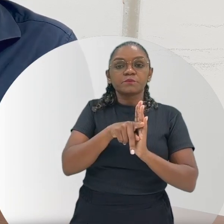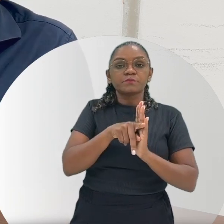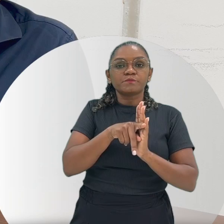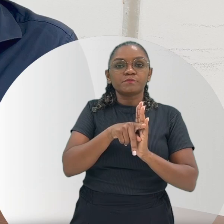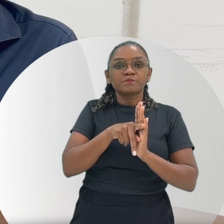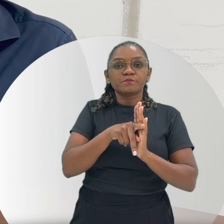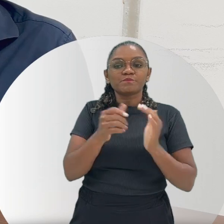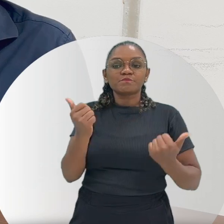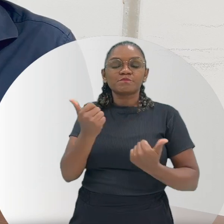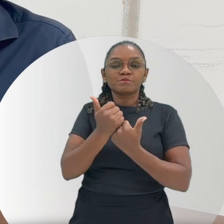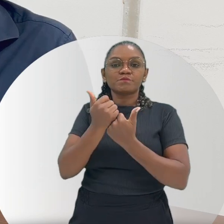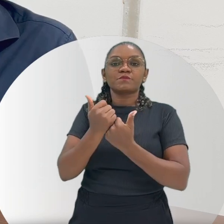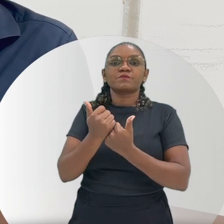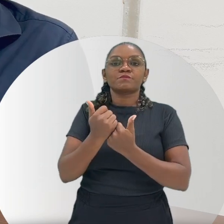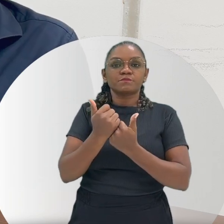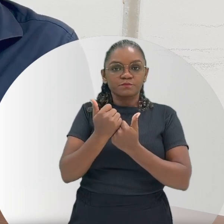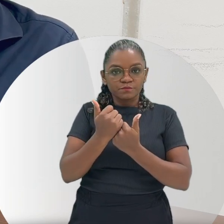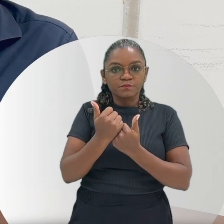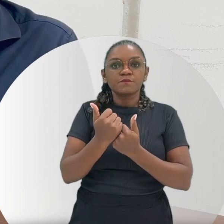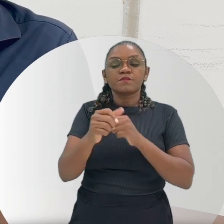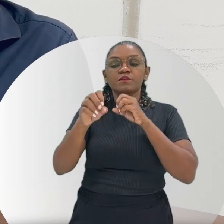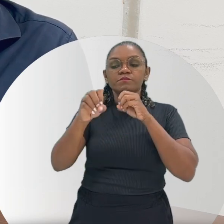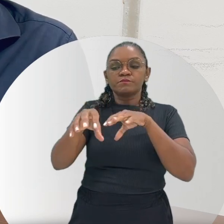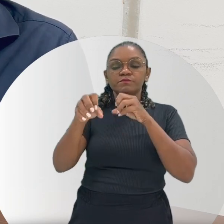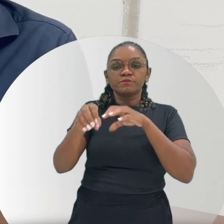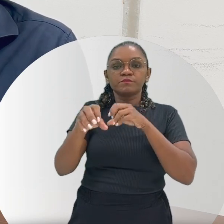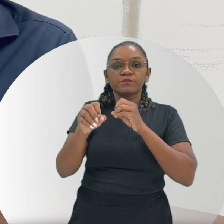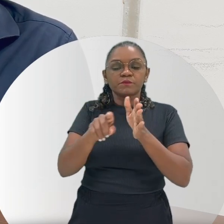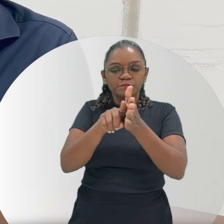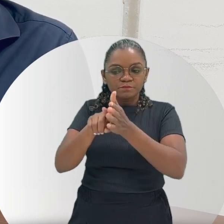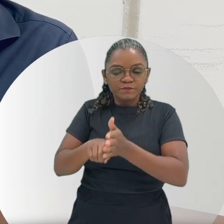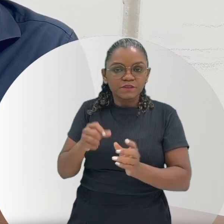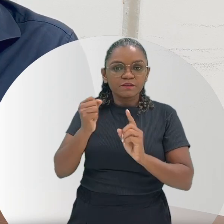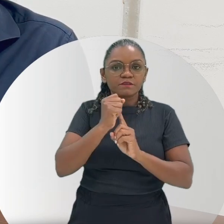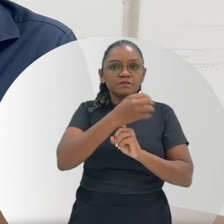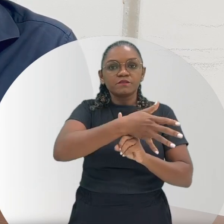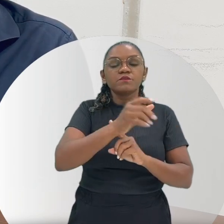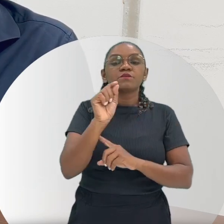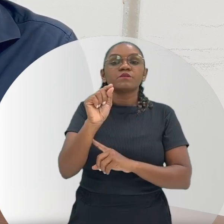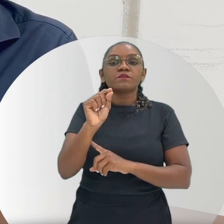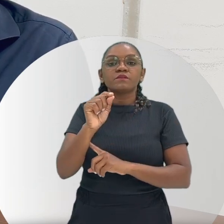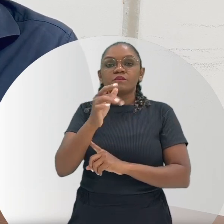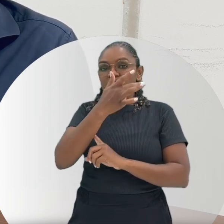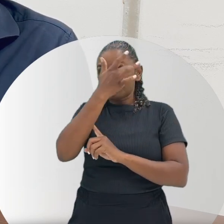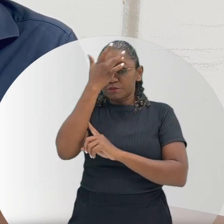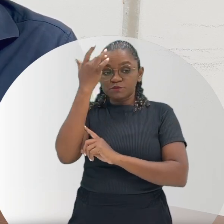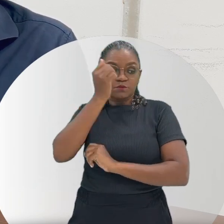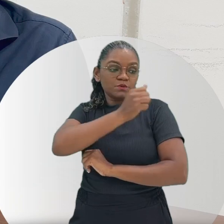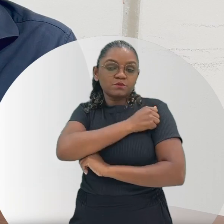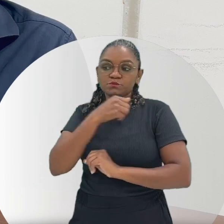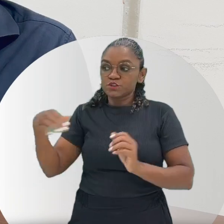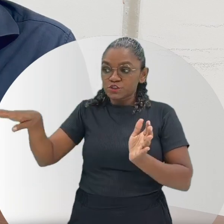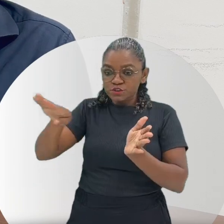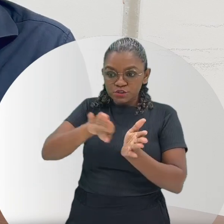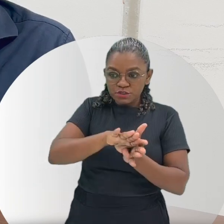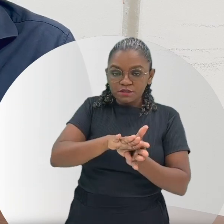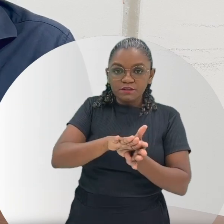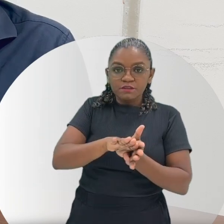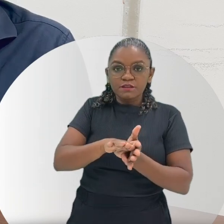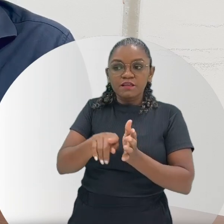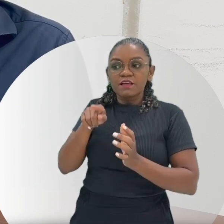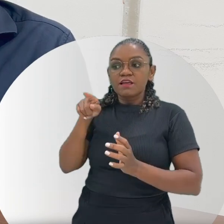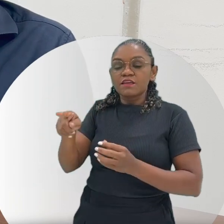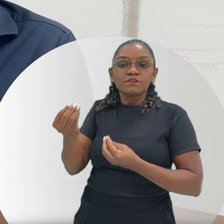nos aspectos de ensino, pesquisa e extensão para esses alunos, que esse aluno ele chega, ele é como qualquer outro, incentivado a participar de